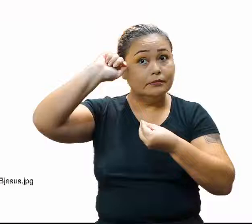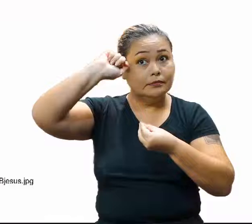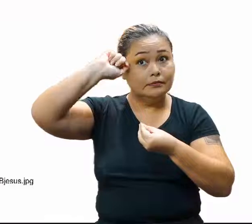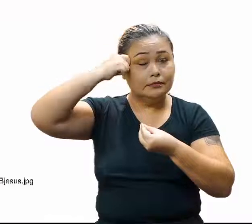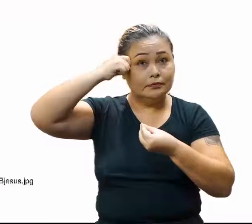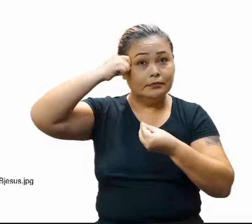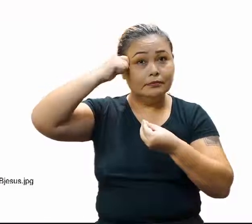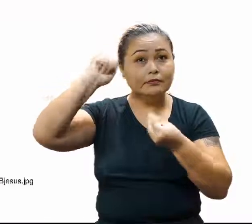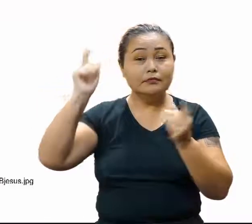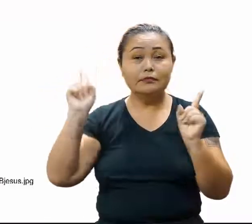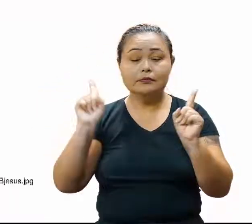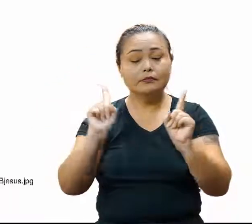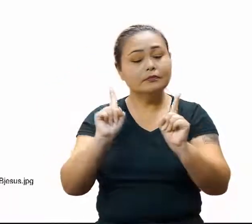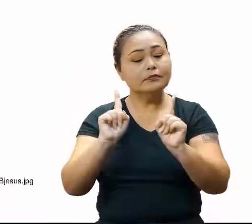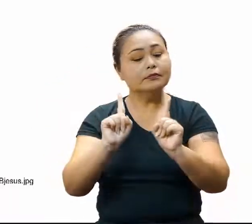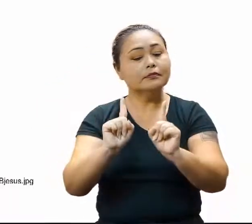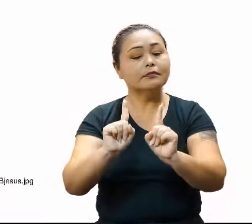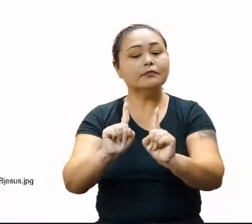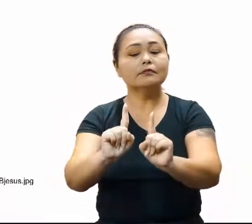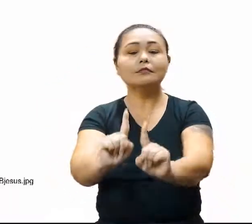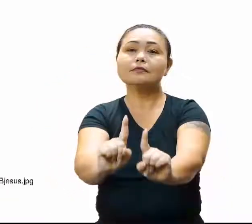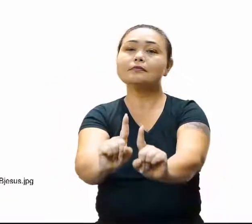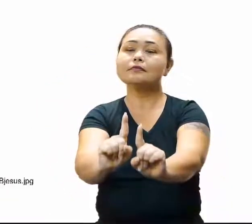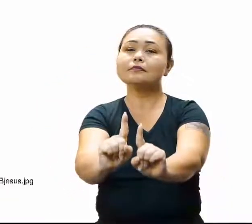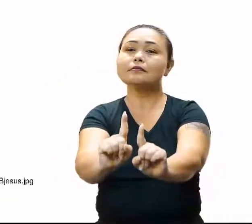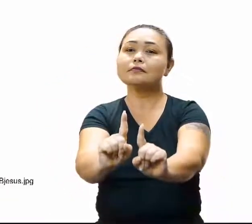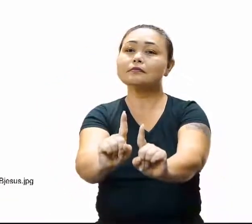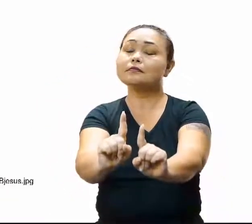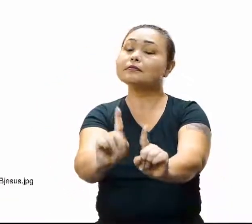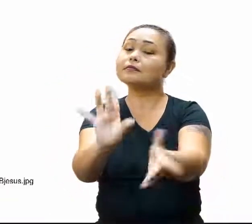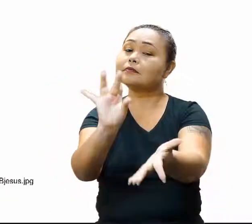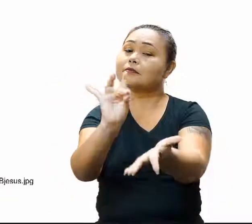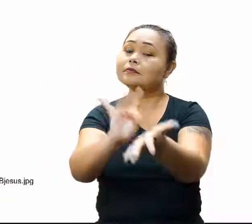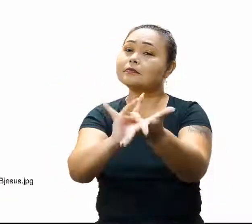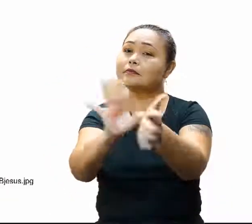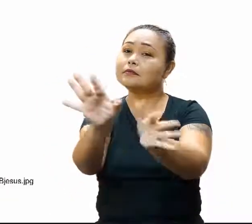na verdade, vão começar a formar